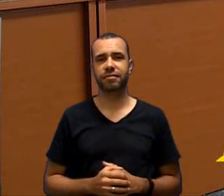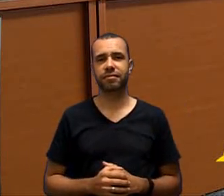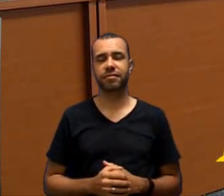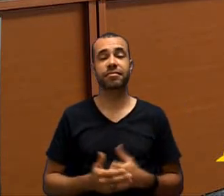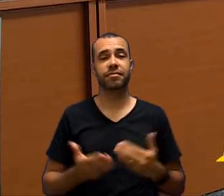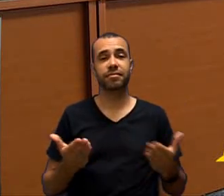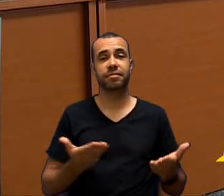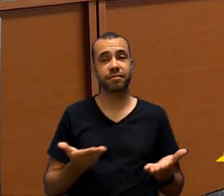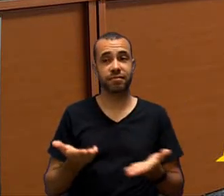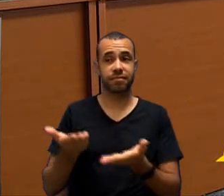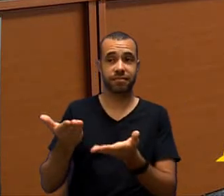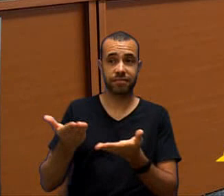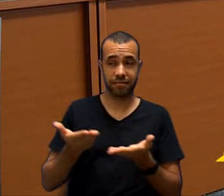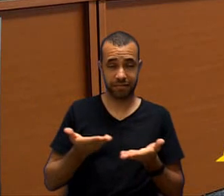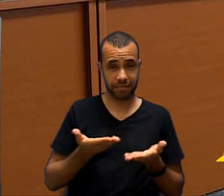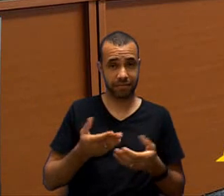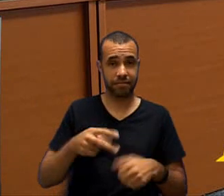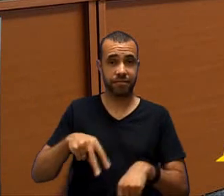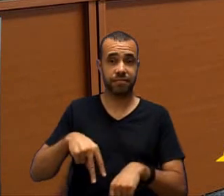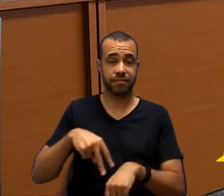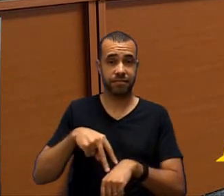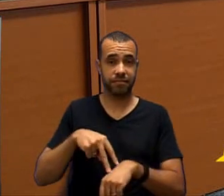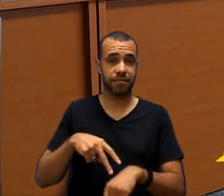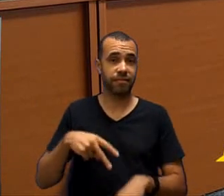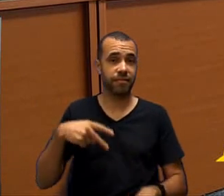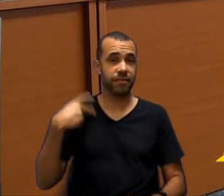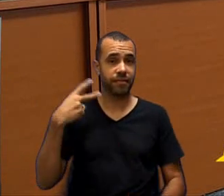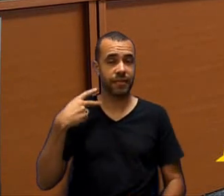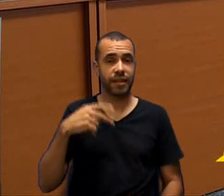Convido agora à tribuna o vereador Luiz Felipe.